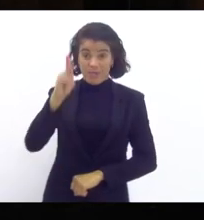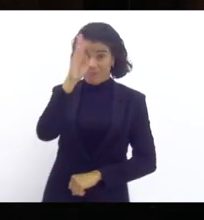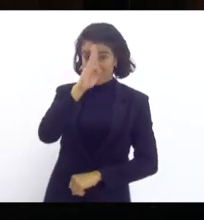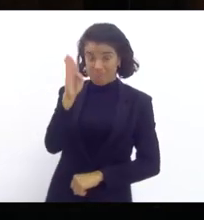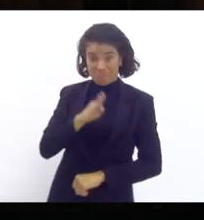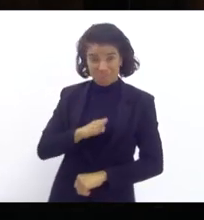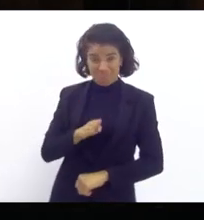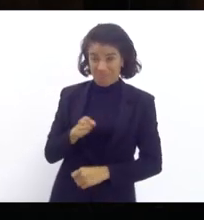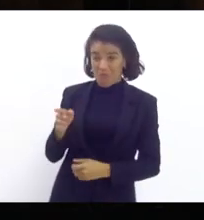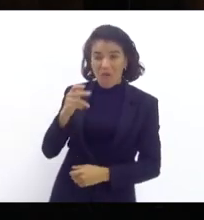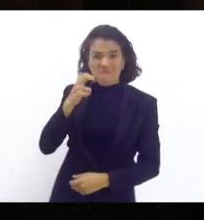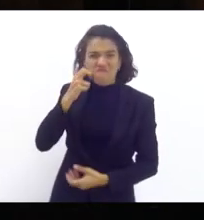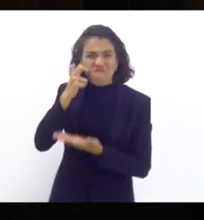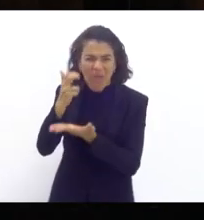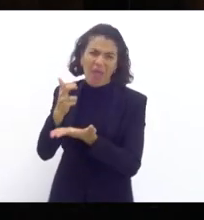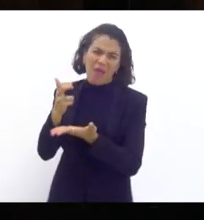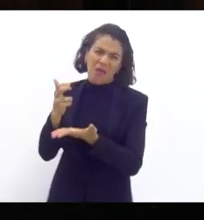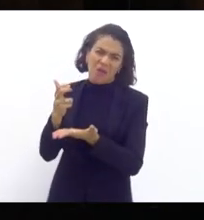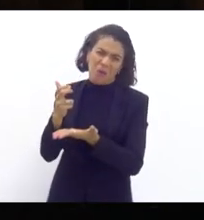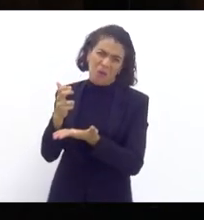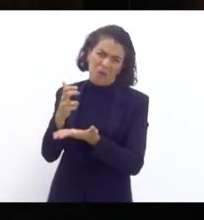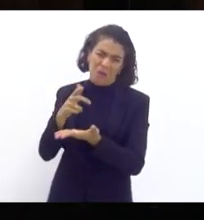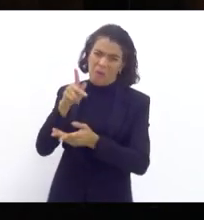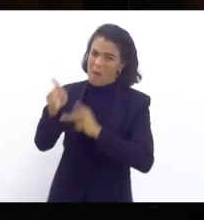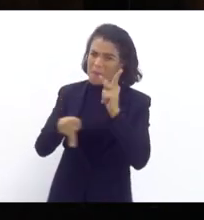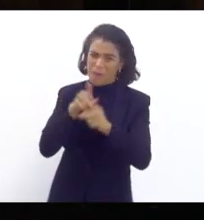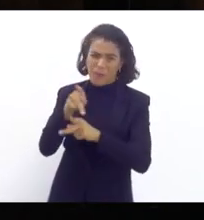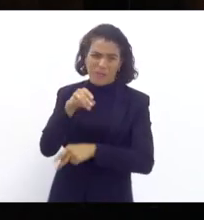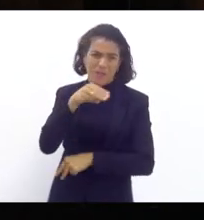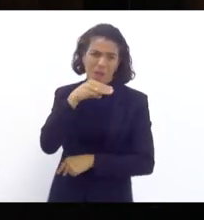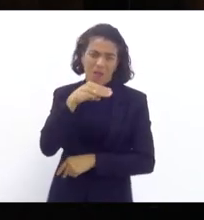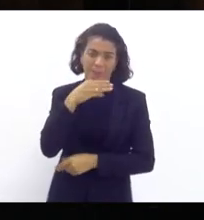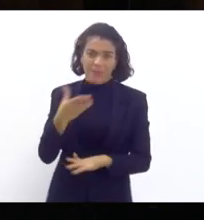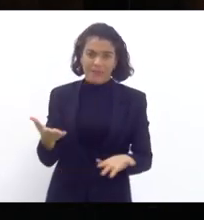Uma verdadeira vergonha com aquela população.